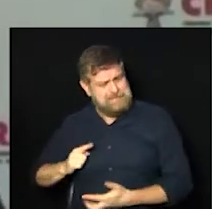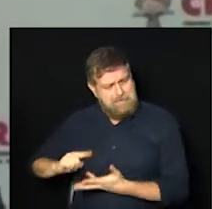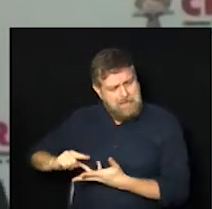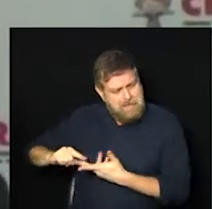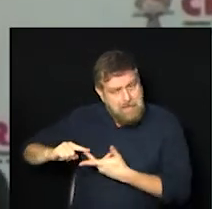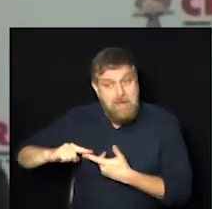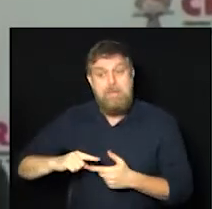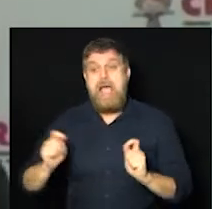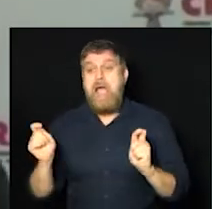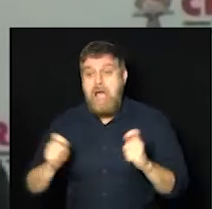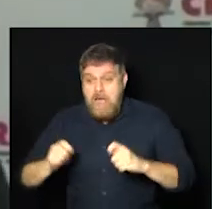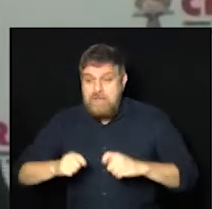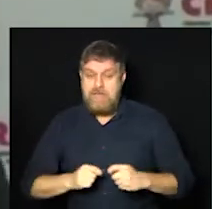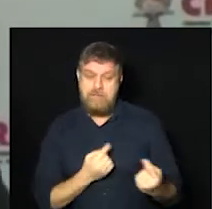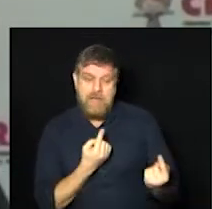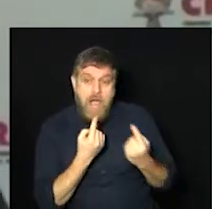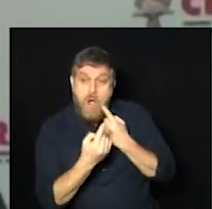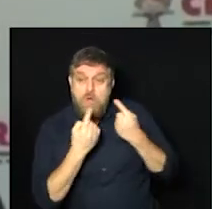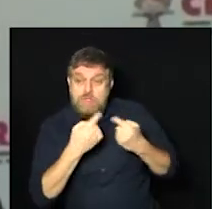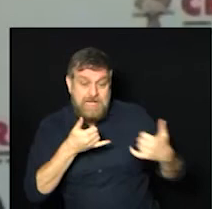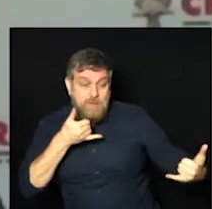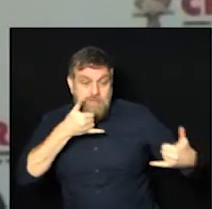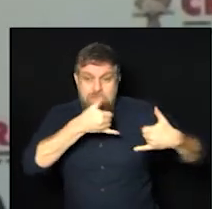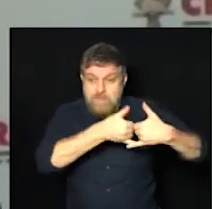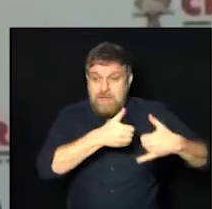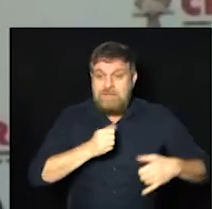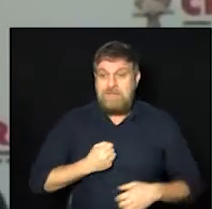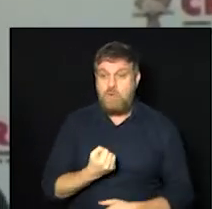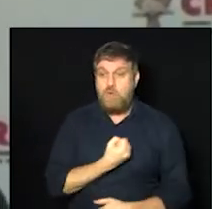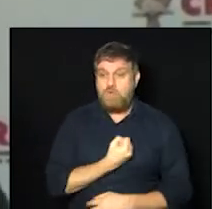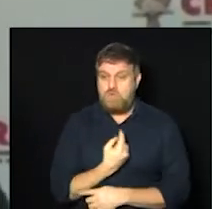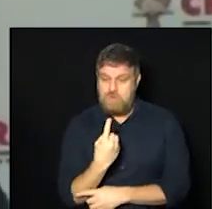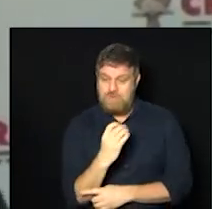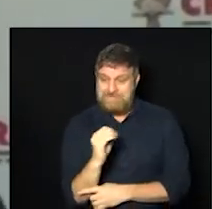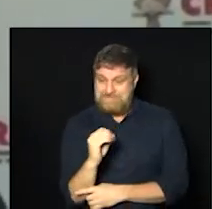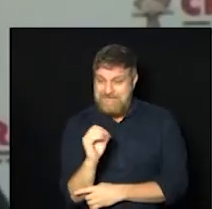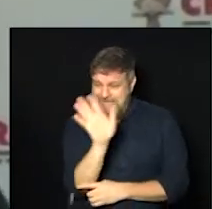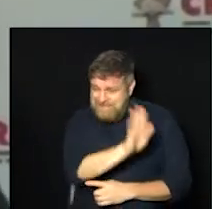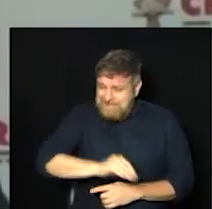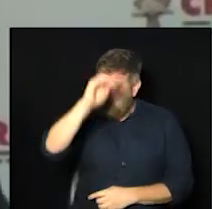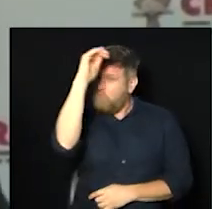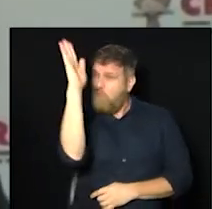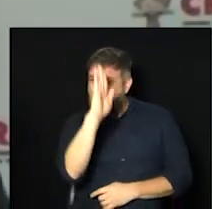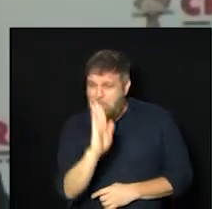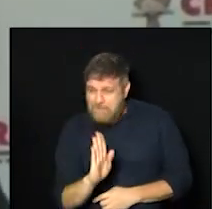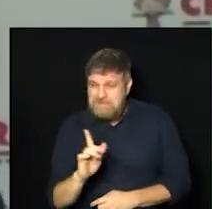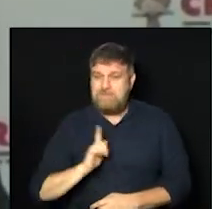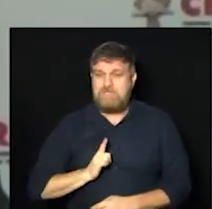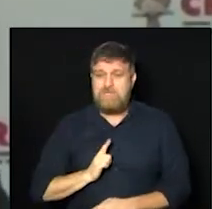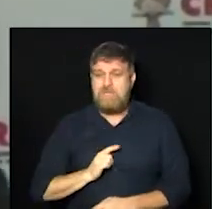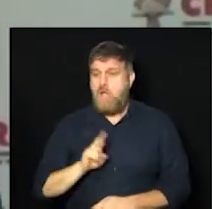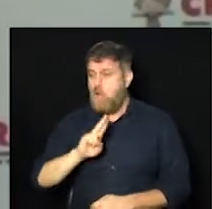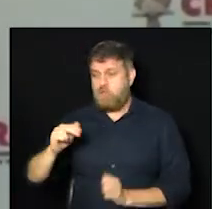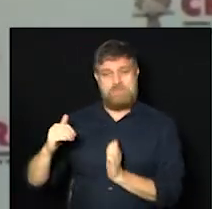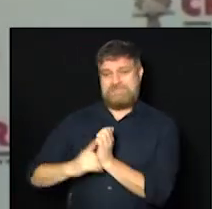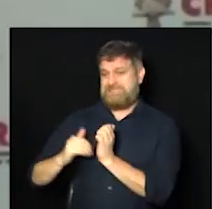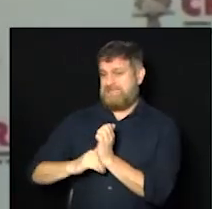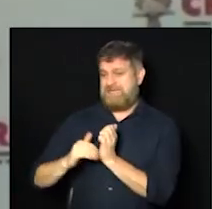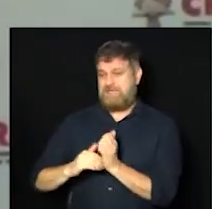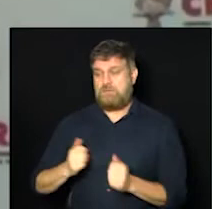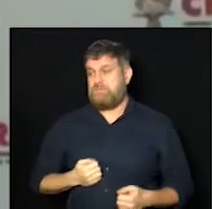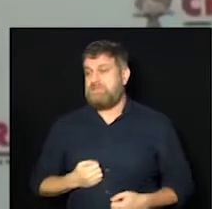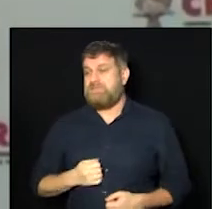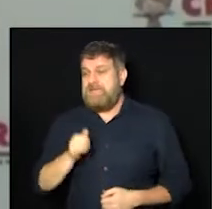é possível esse diálogo. Você tem o Disque 100, que é um número nacional, ele também é anônimo, então, às vezes, a gente precisa fazer